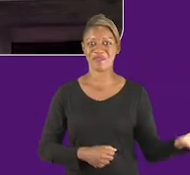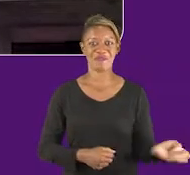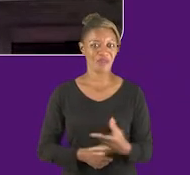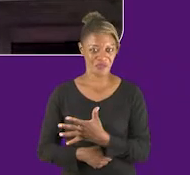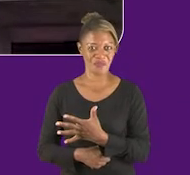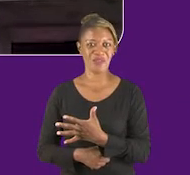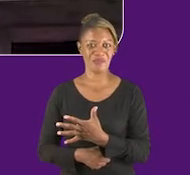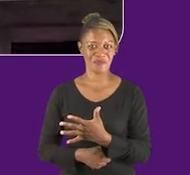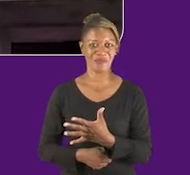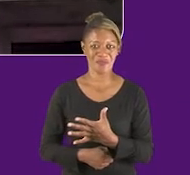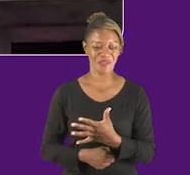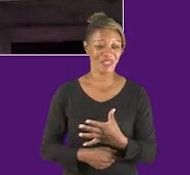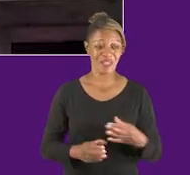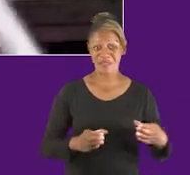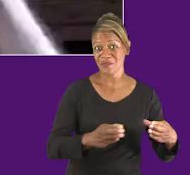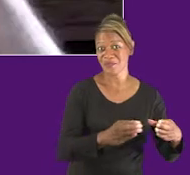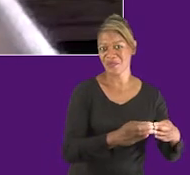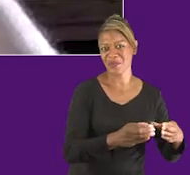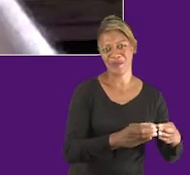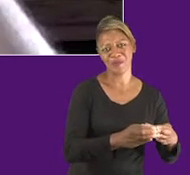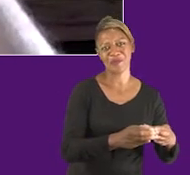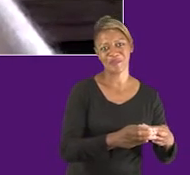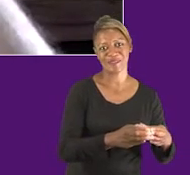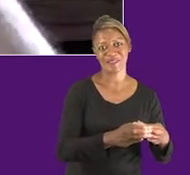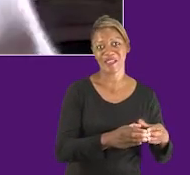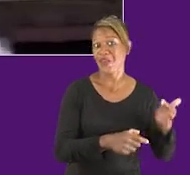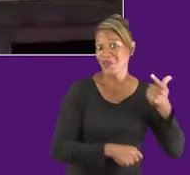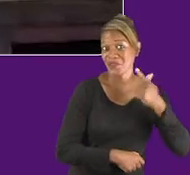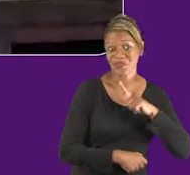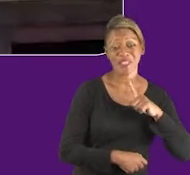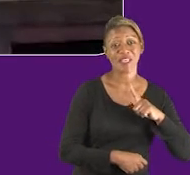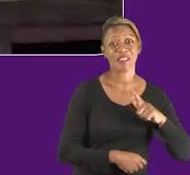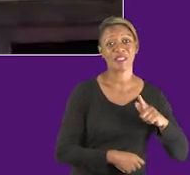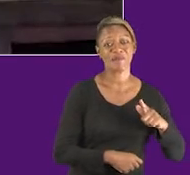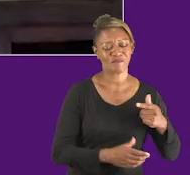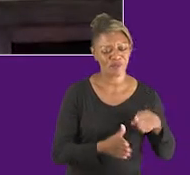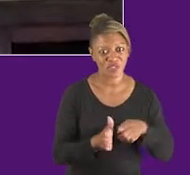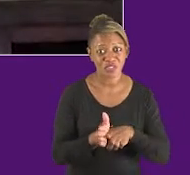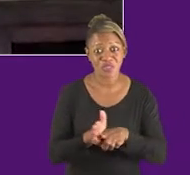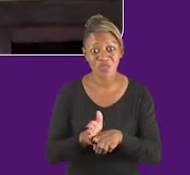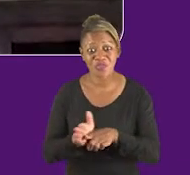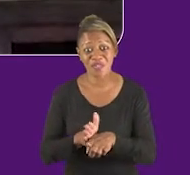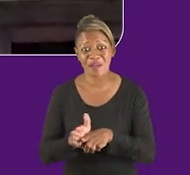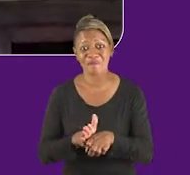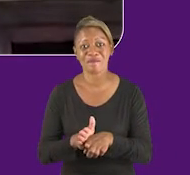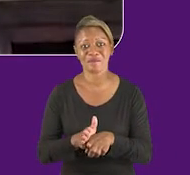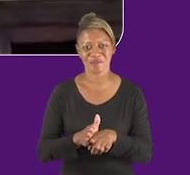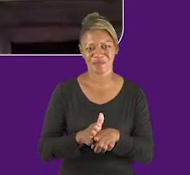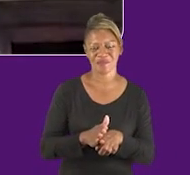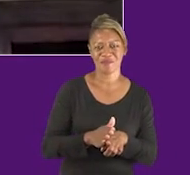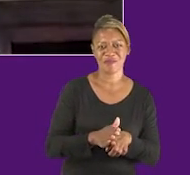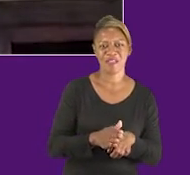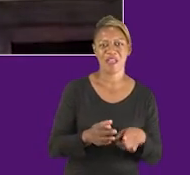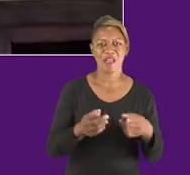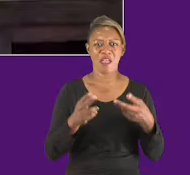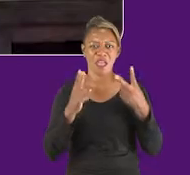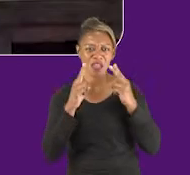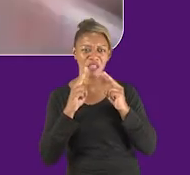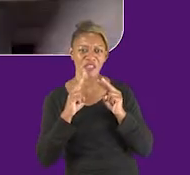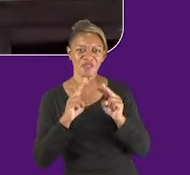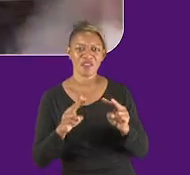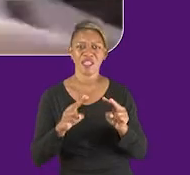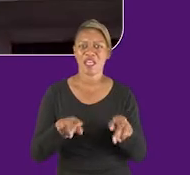aonde a gente conseguiu habilitar nos últimos dois anos uma capacidade maior de olhar para o